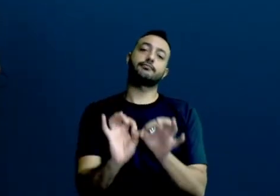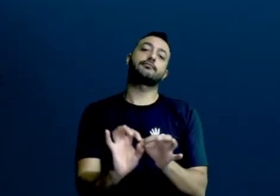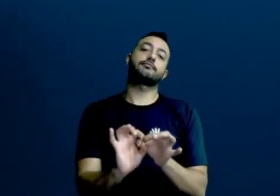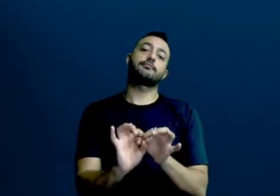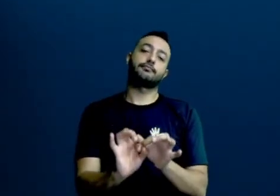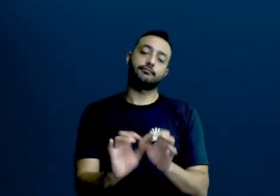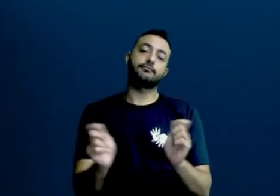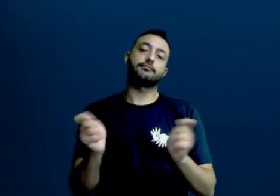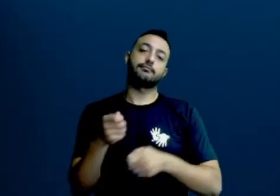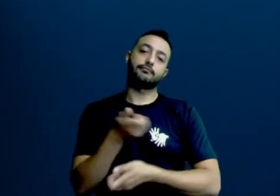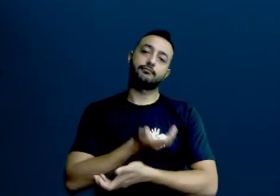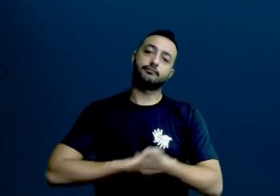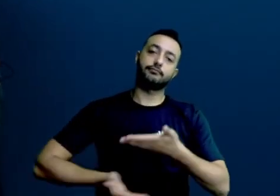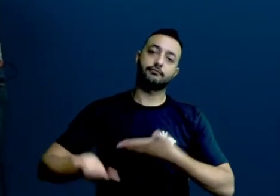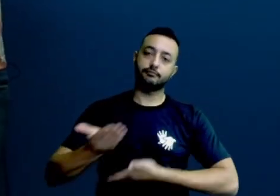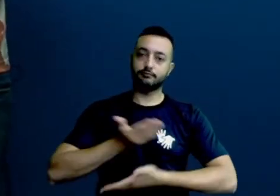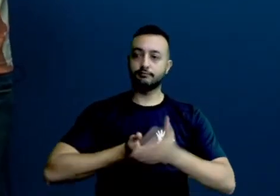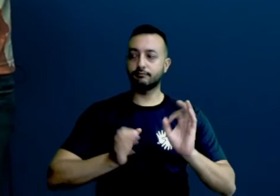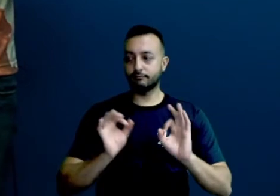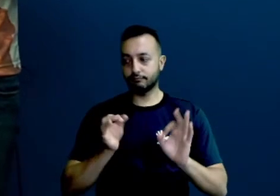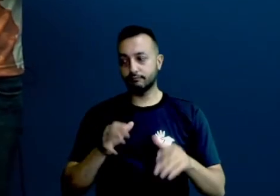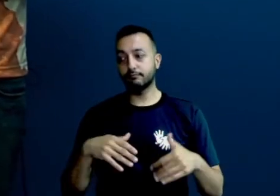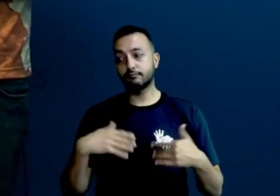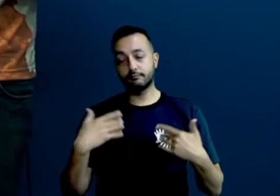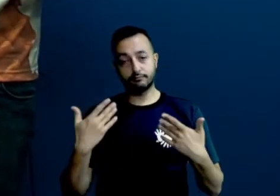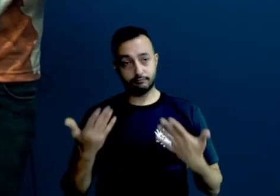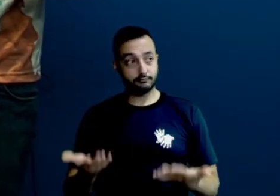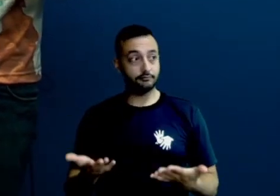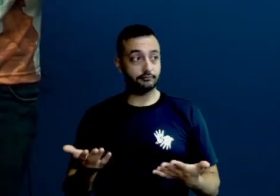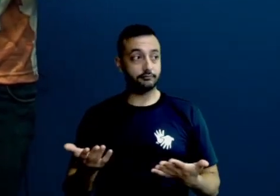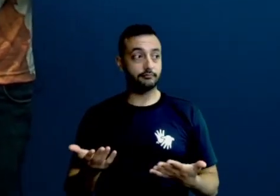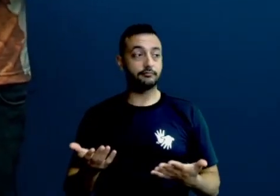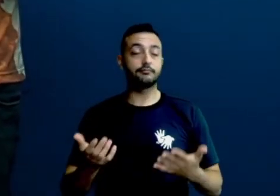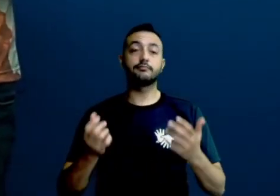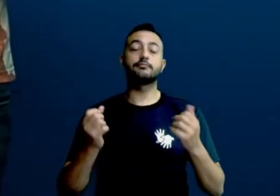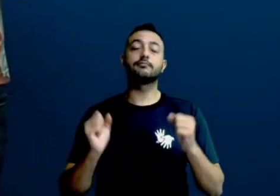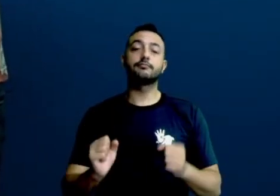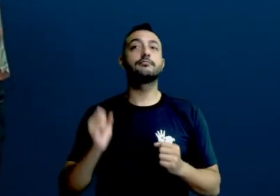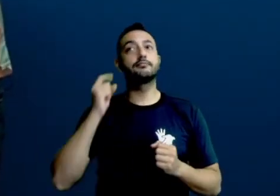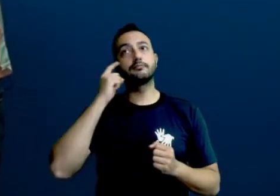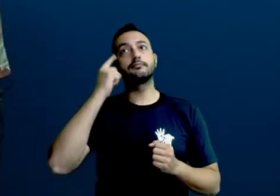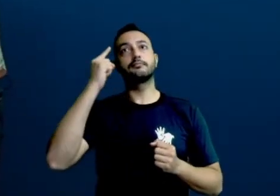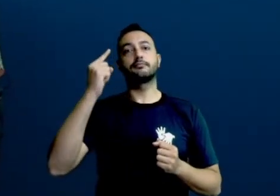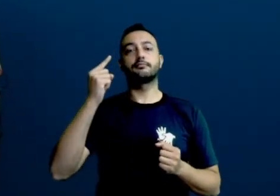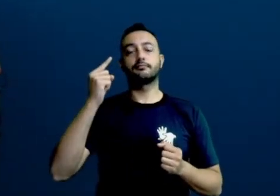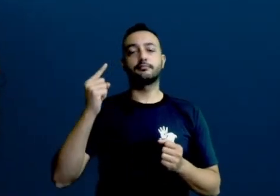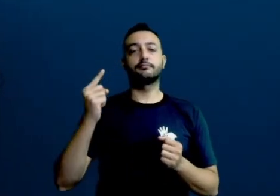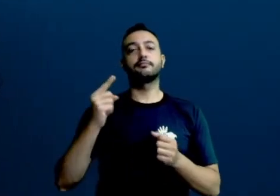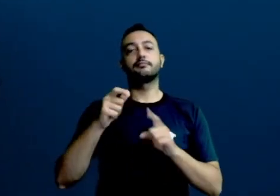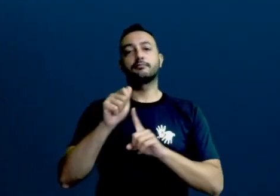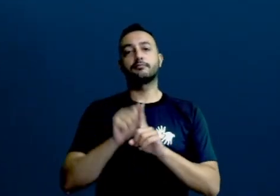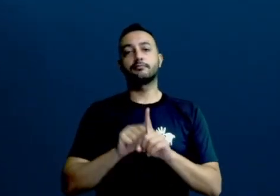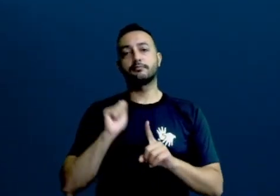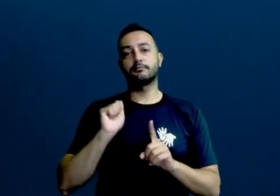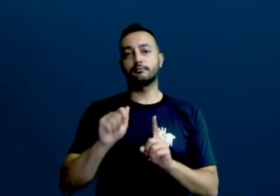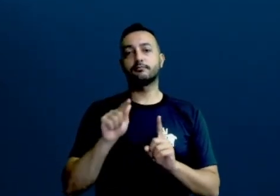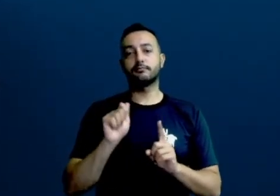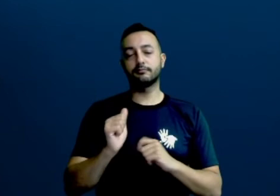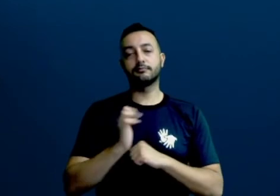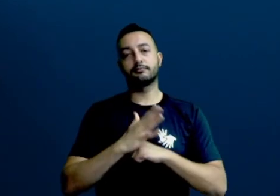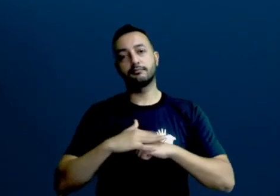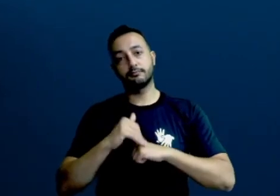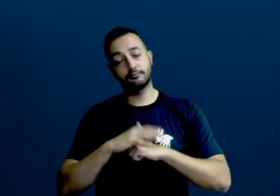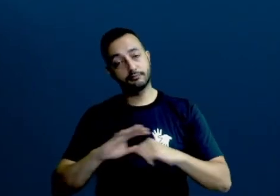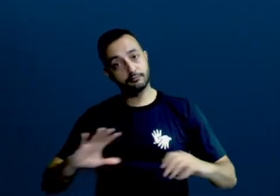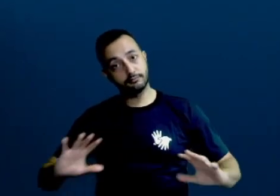associadas e relacionadas está certo portanto que nós possamos relembrar nesse mês de agosto com muito